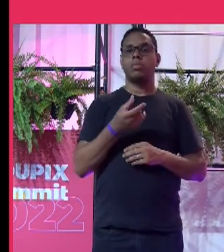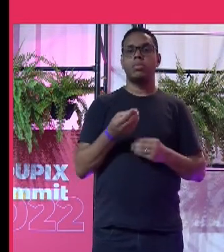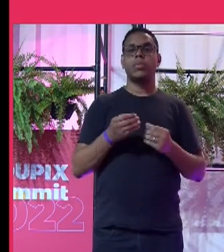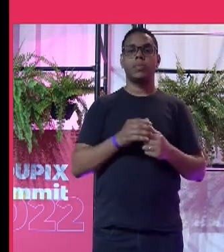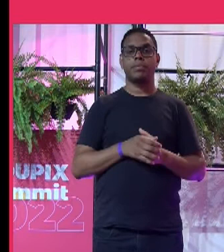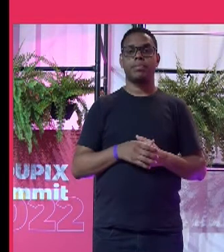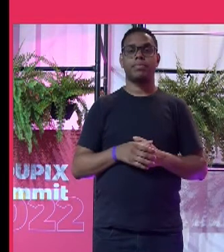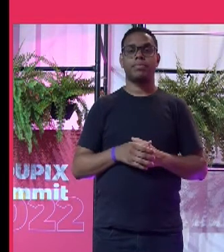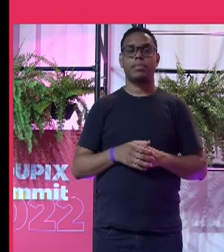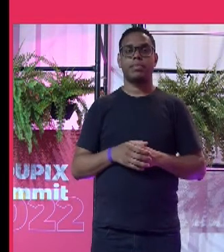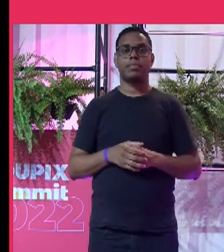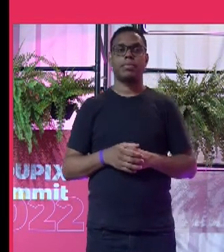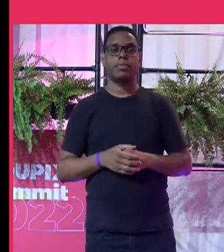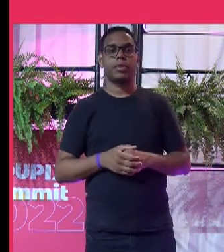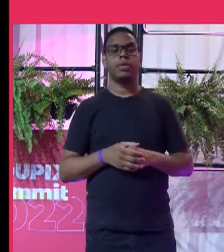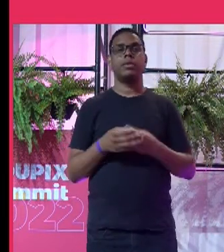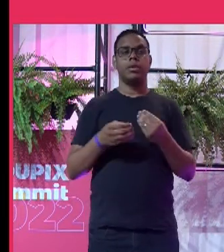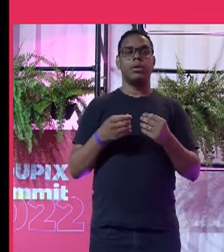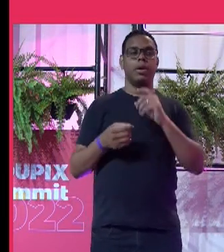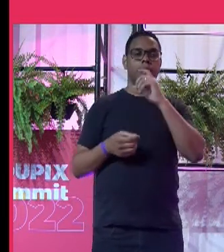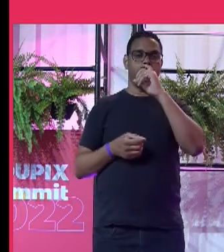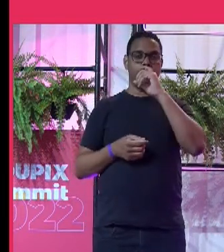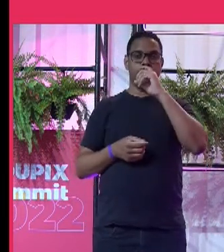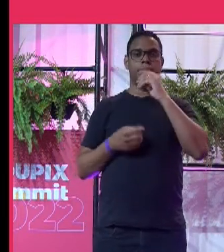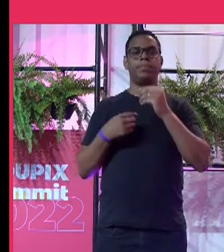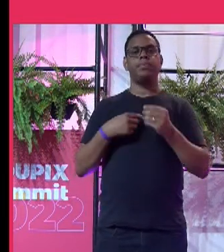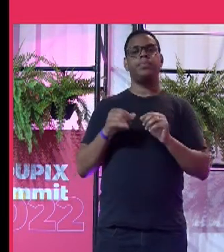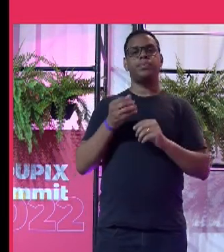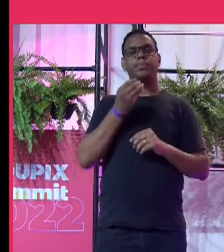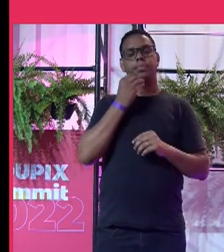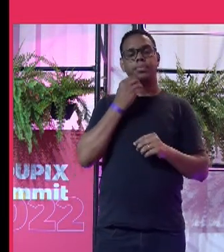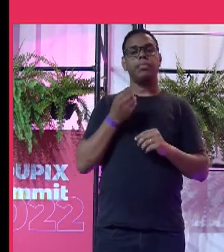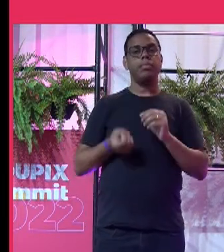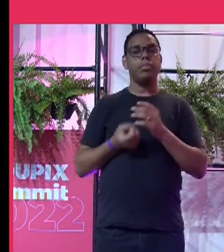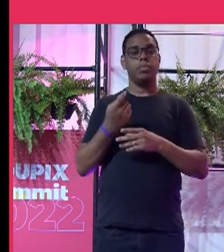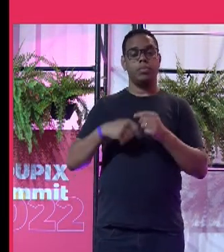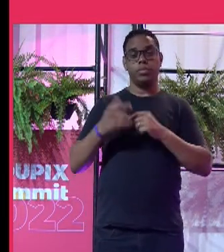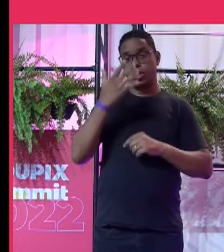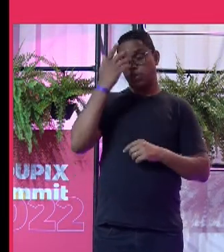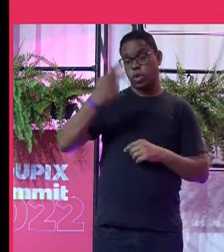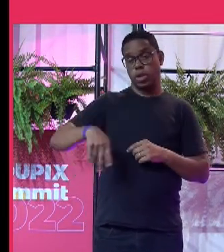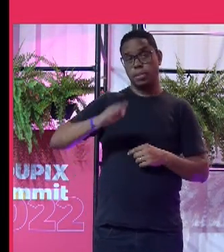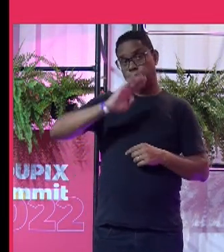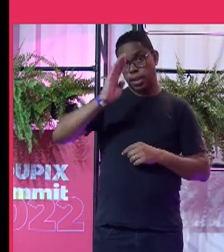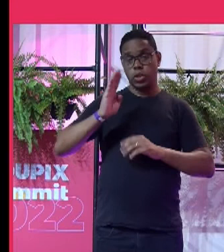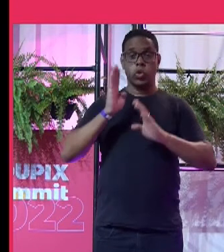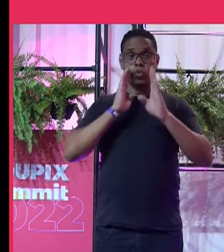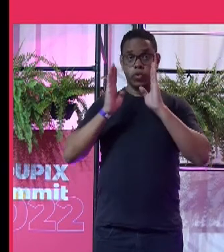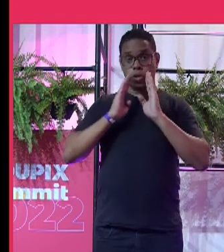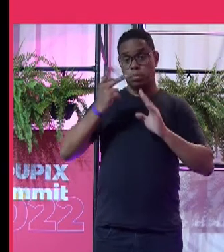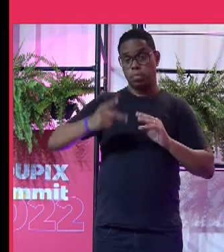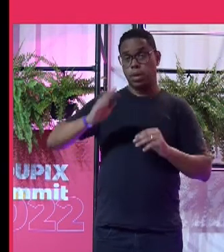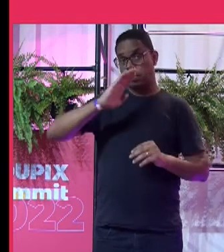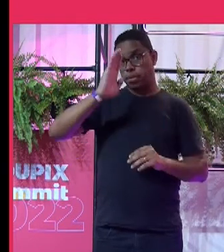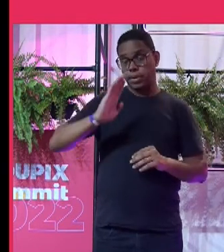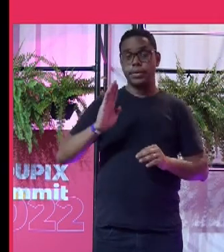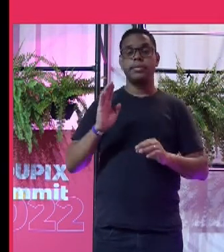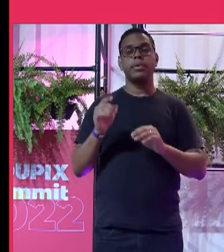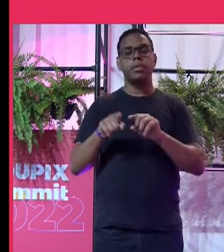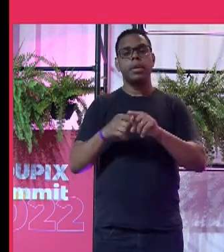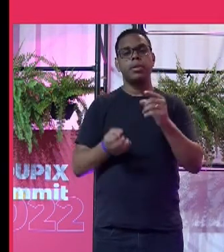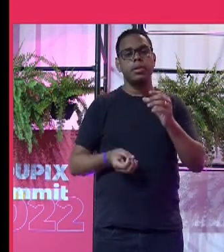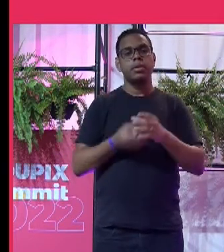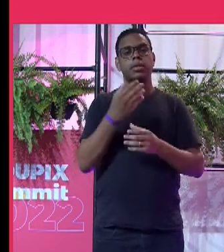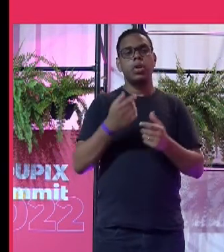aproveita o mundo como uma outra oportunidade de negócio. Criadores brasileiros que estão dentro do Facebook Brasil, por que não criar